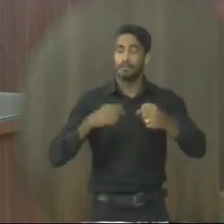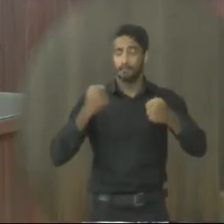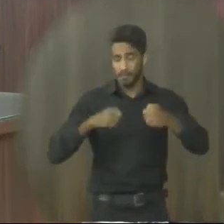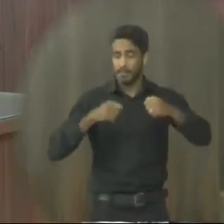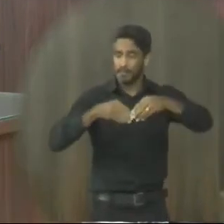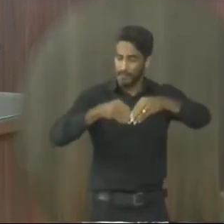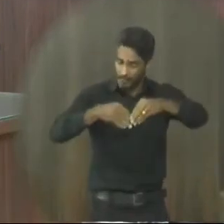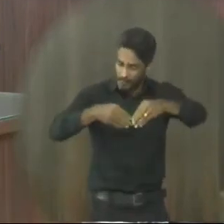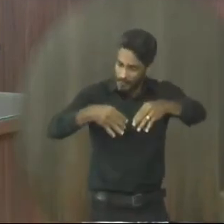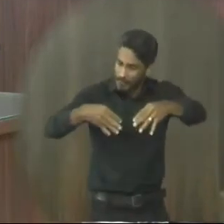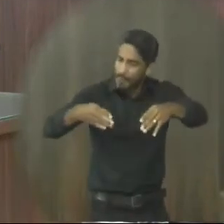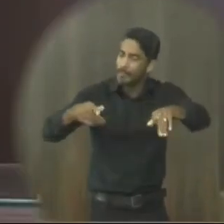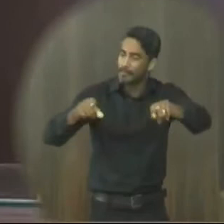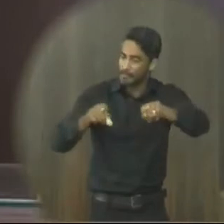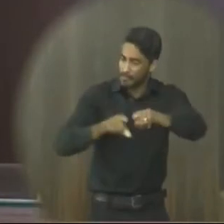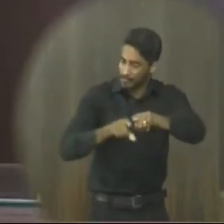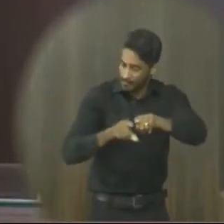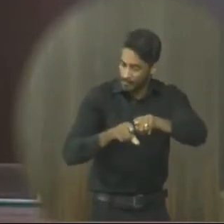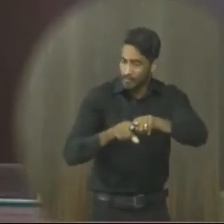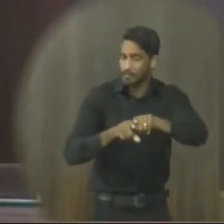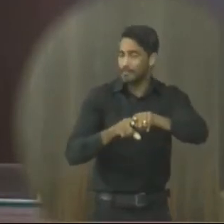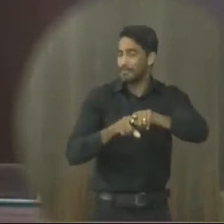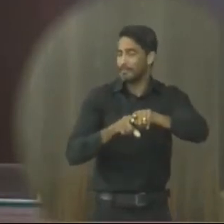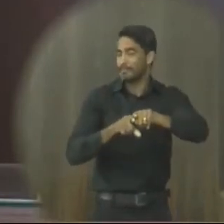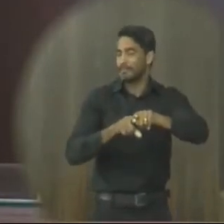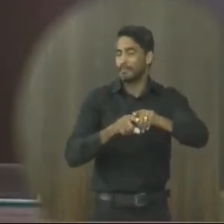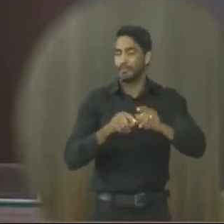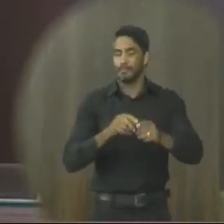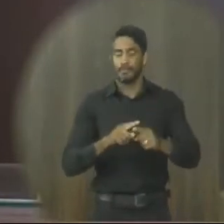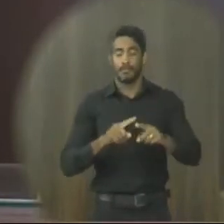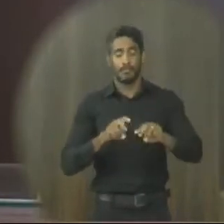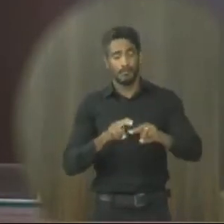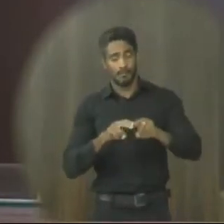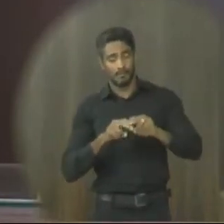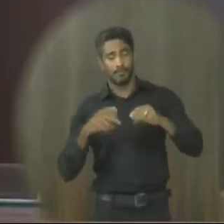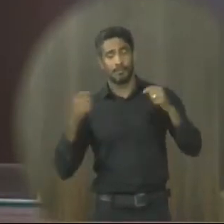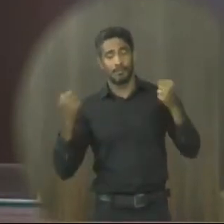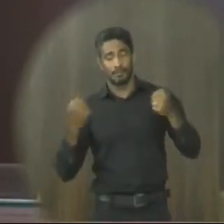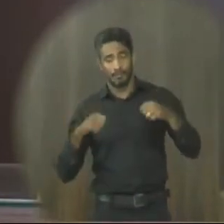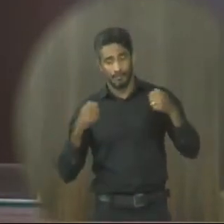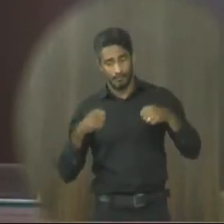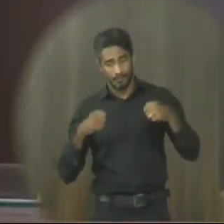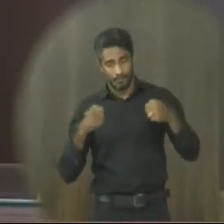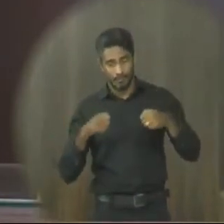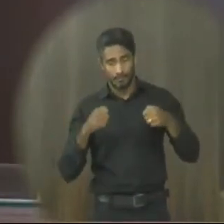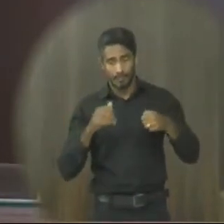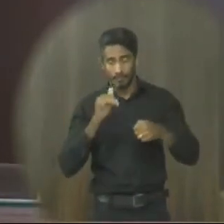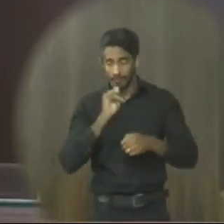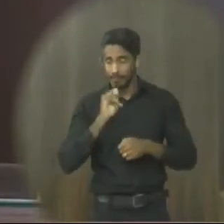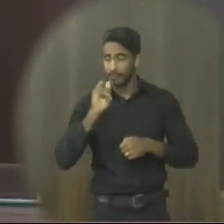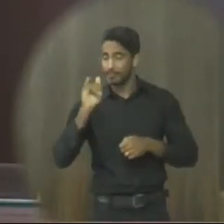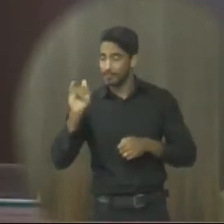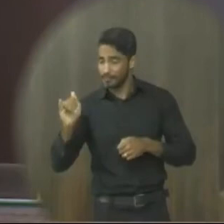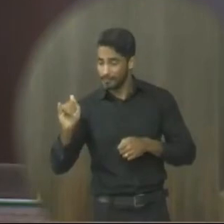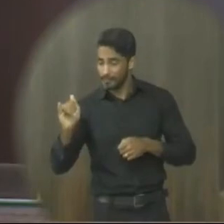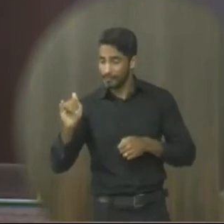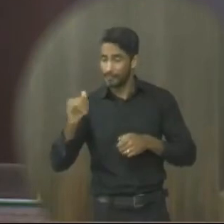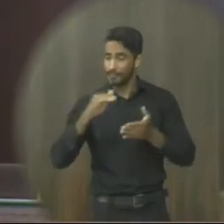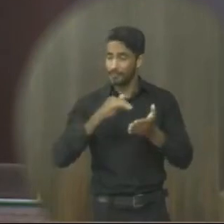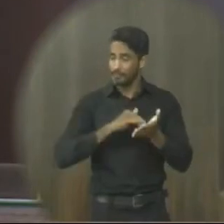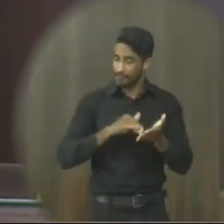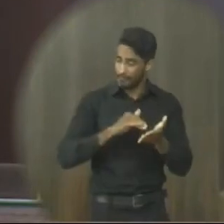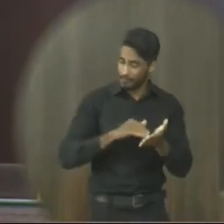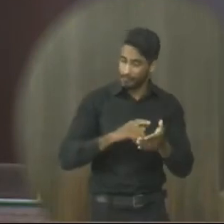e não cascalhar, ressalta-se a moradora. Portanto, é preciso notificar a